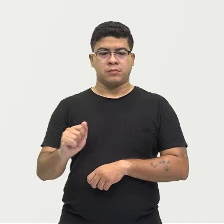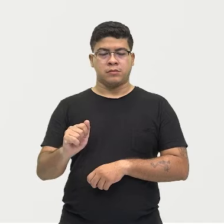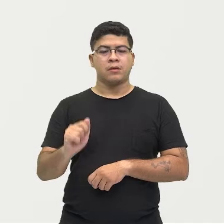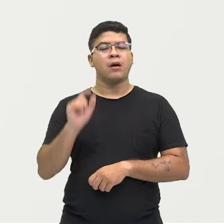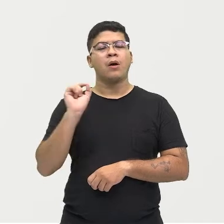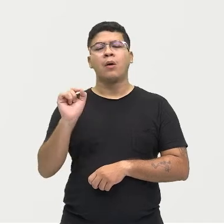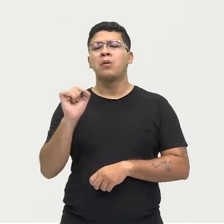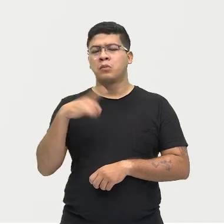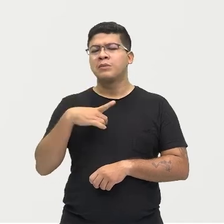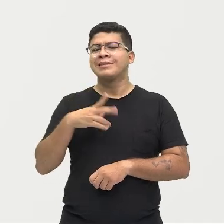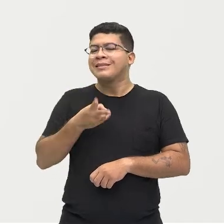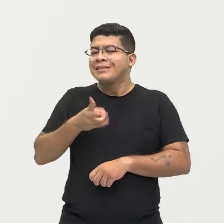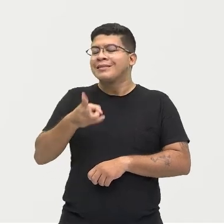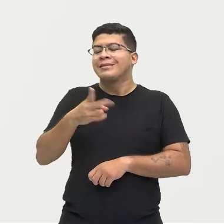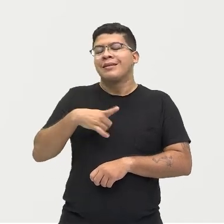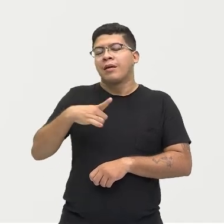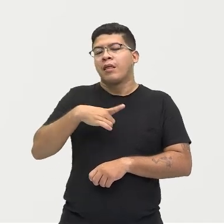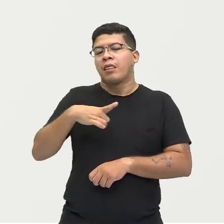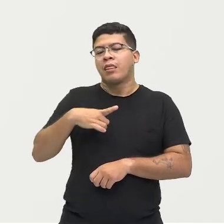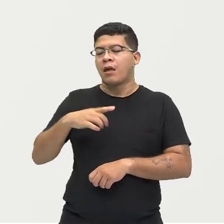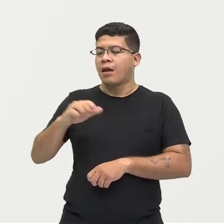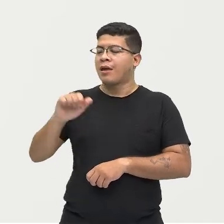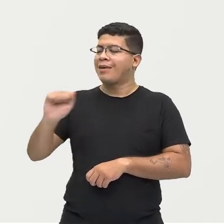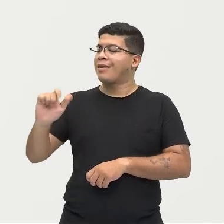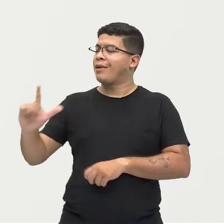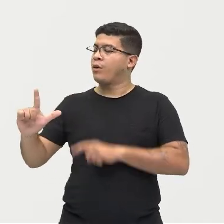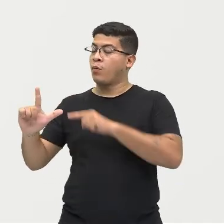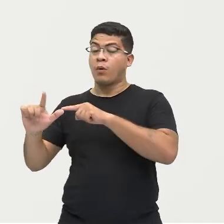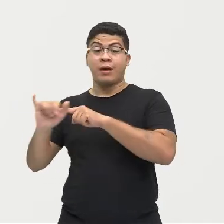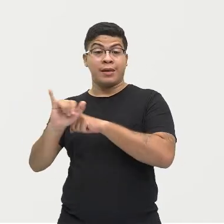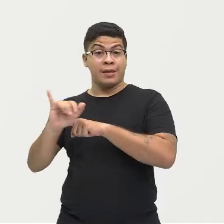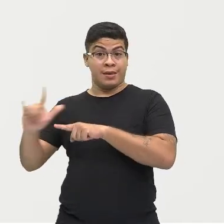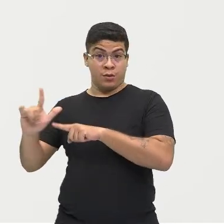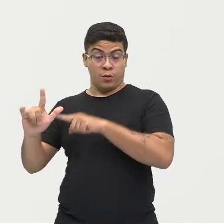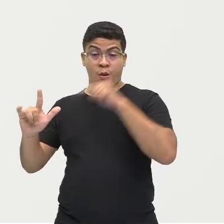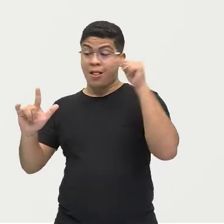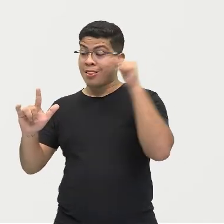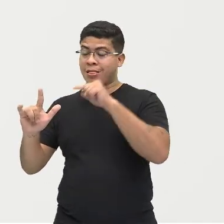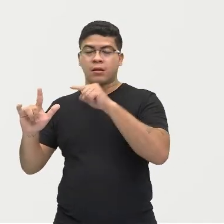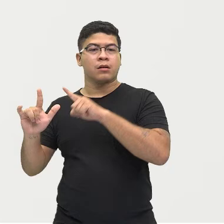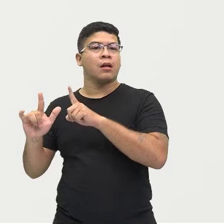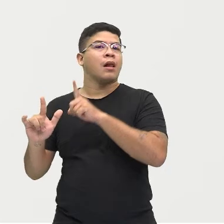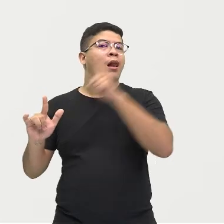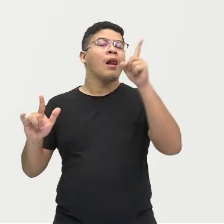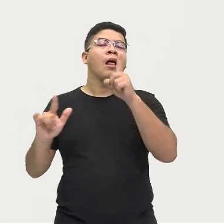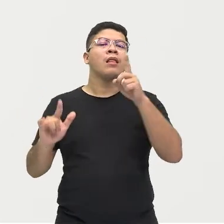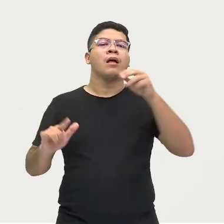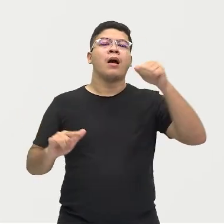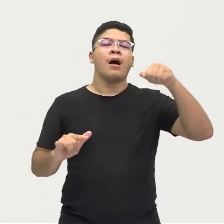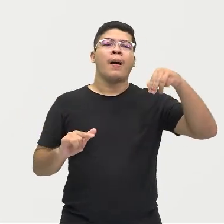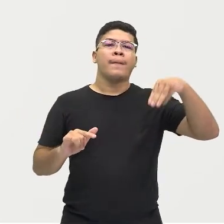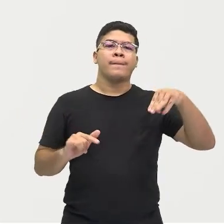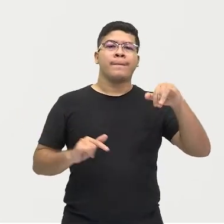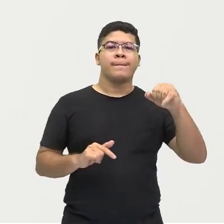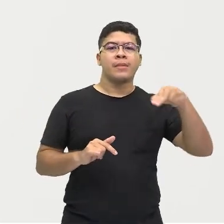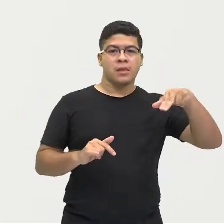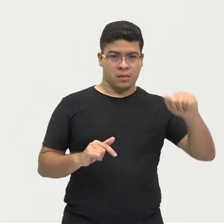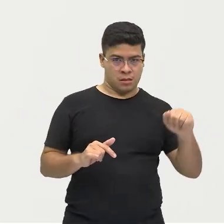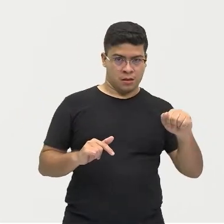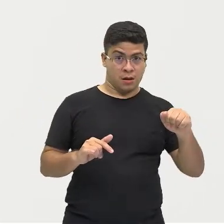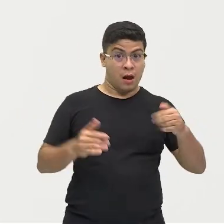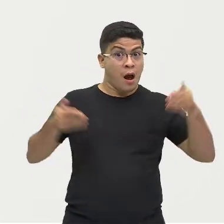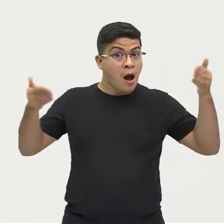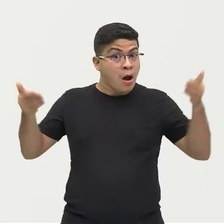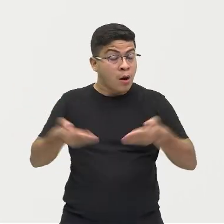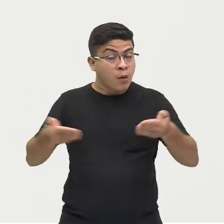vai ouvir o il. Nas amidas, não. É prefixo, infixo, mais amida. Então, assim ficou o